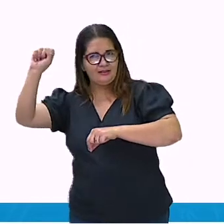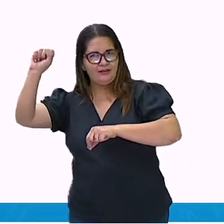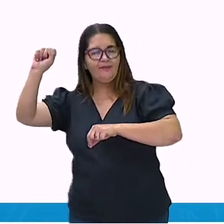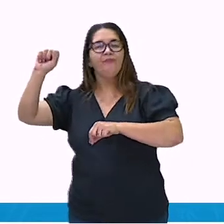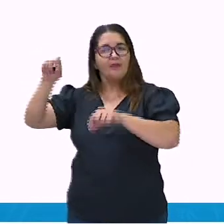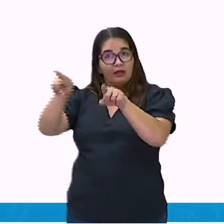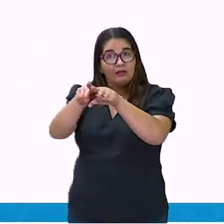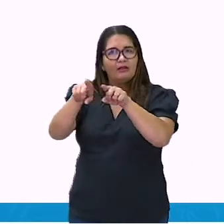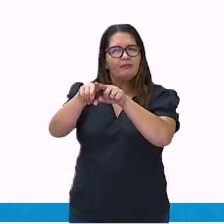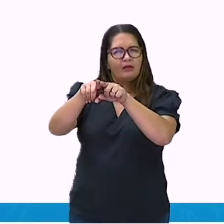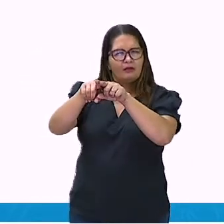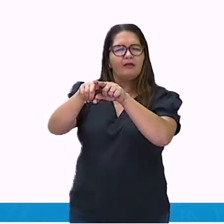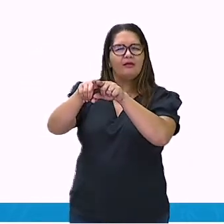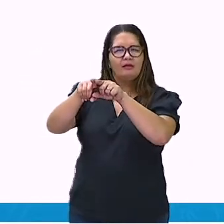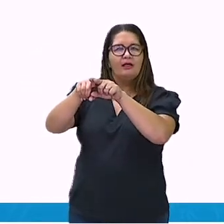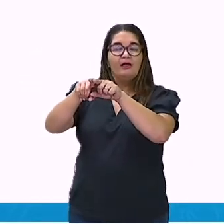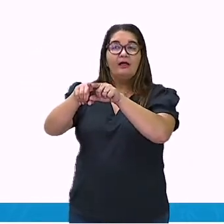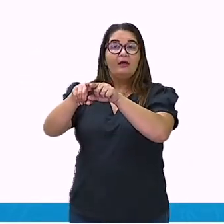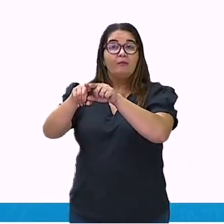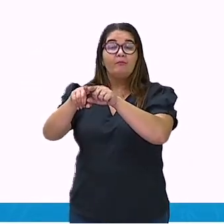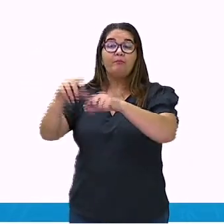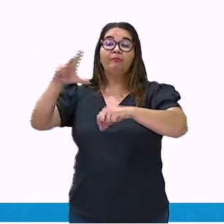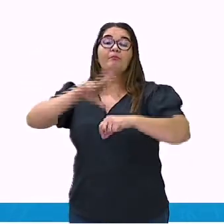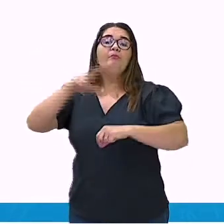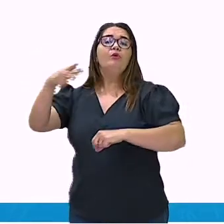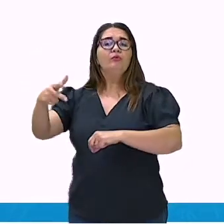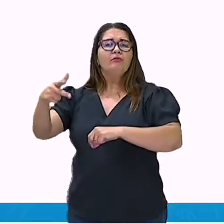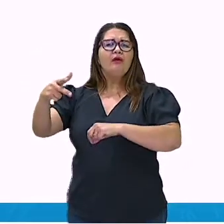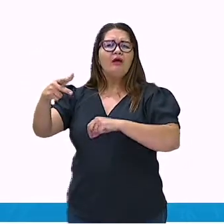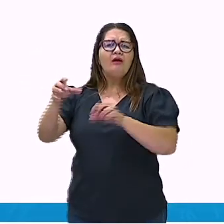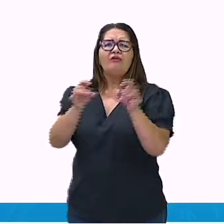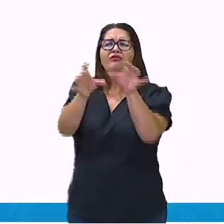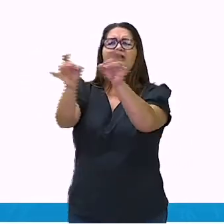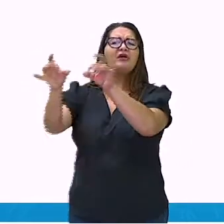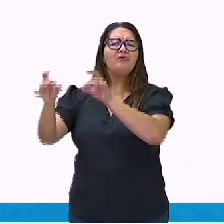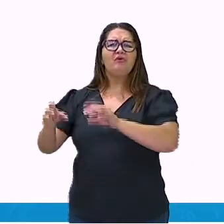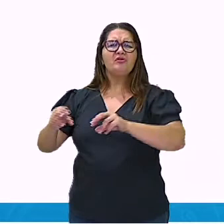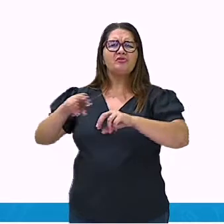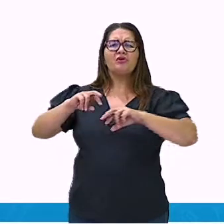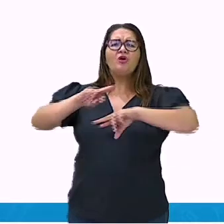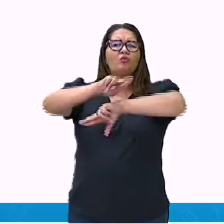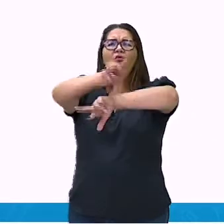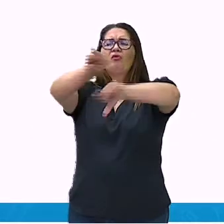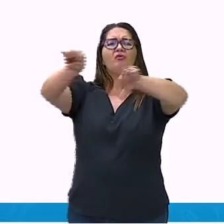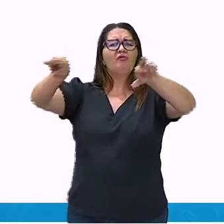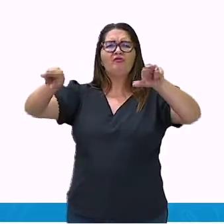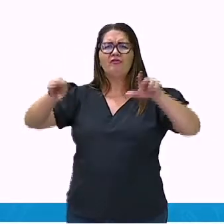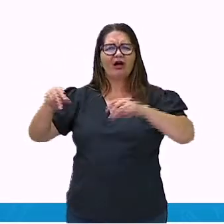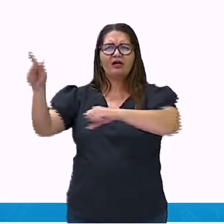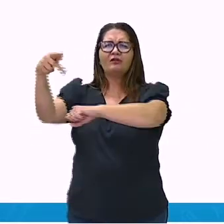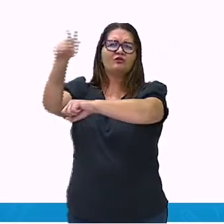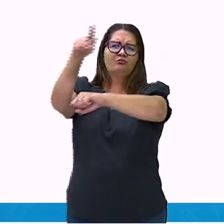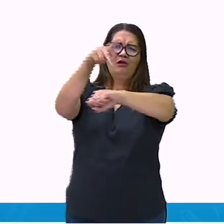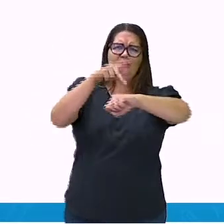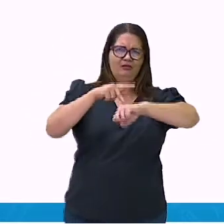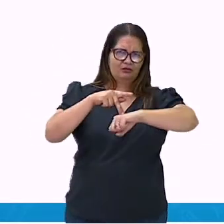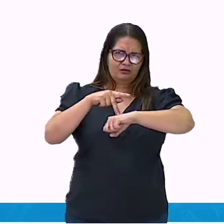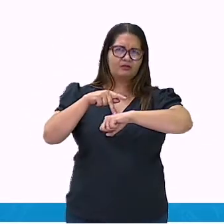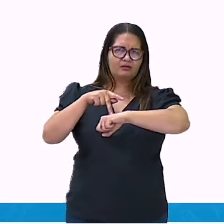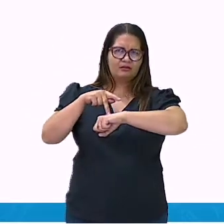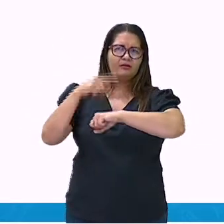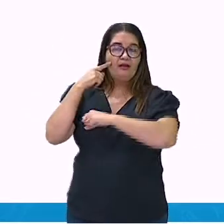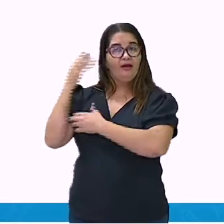em Portugal, fora os outros países que faziam concorrência com esse comércio,